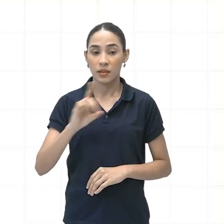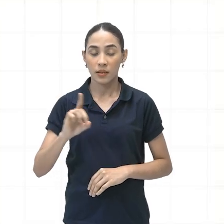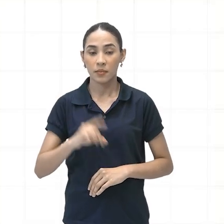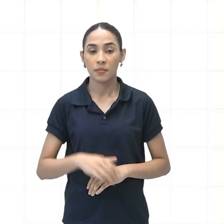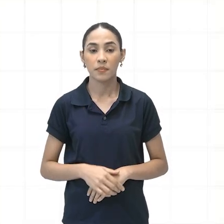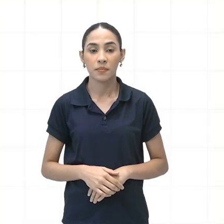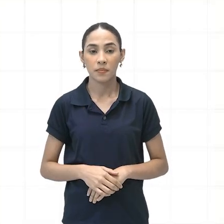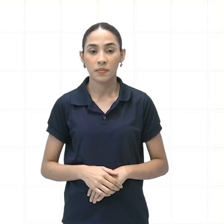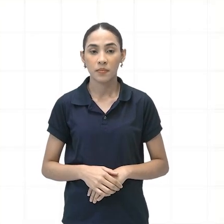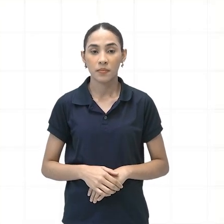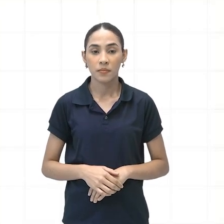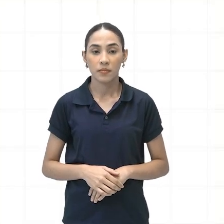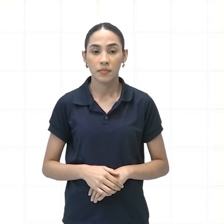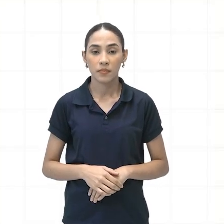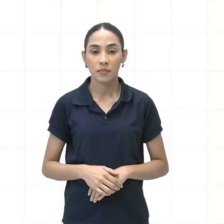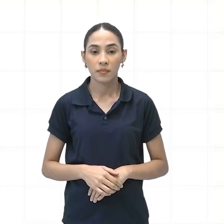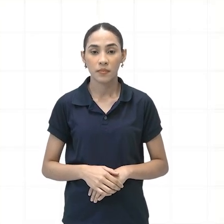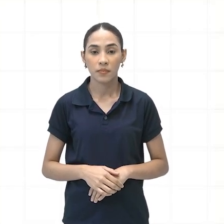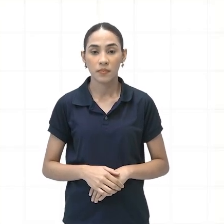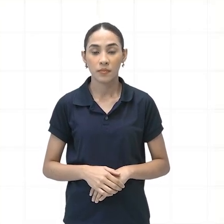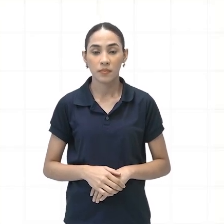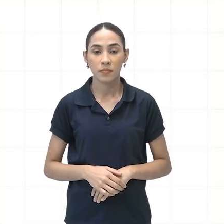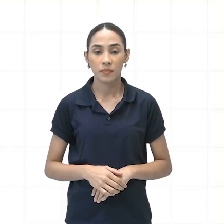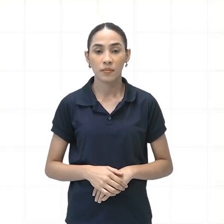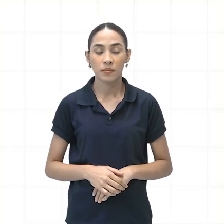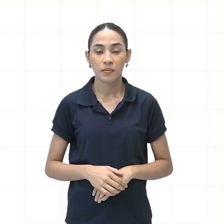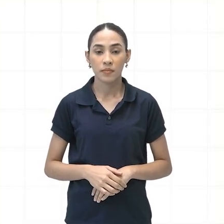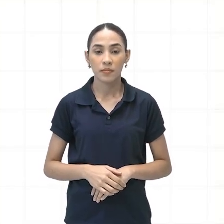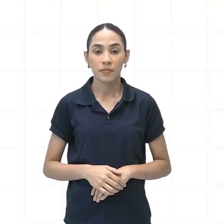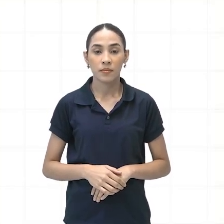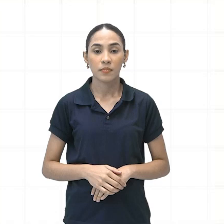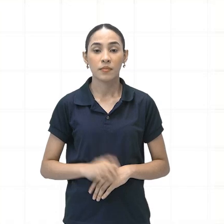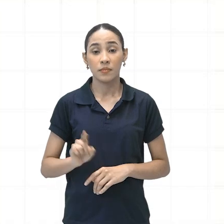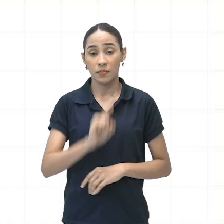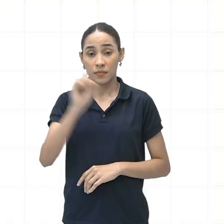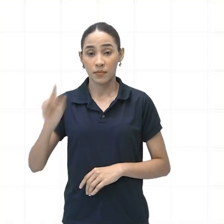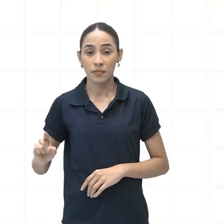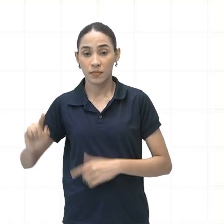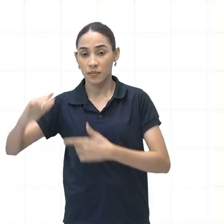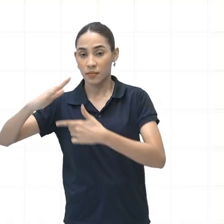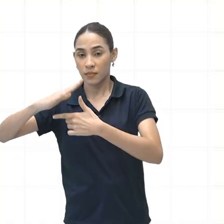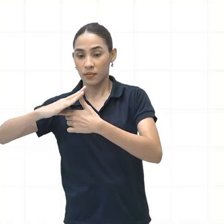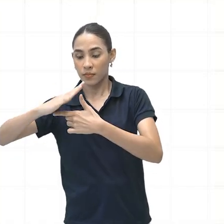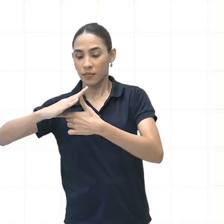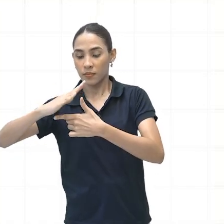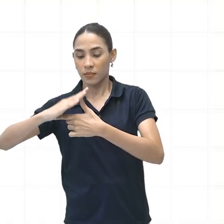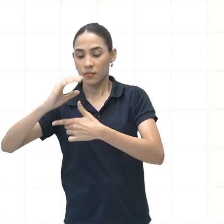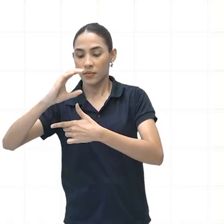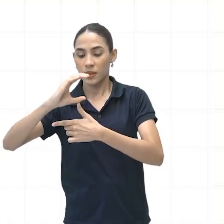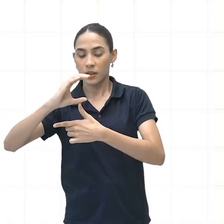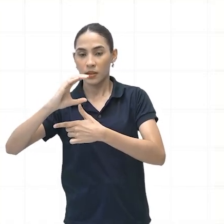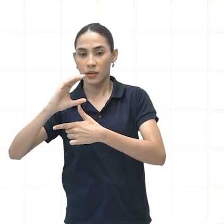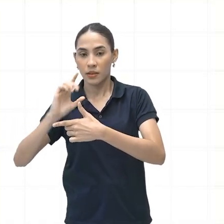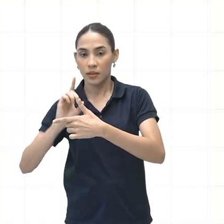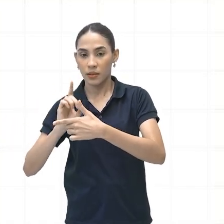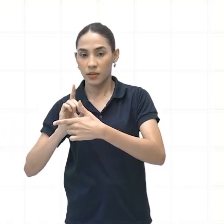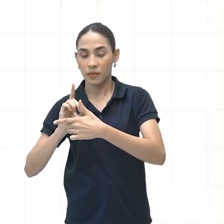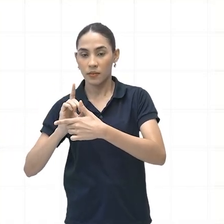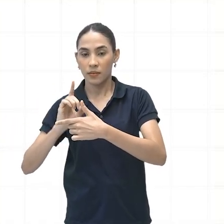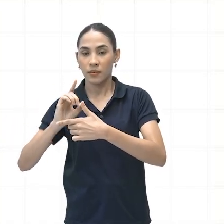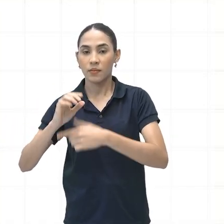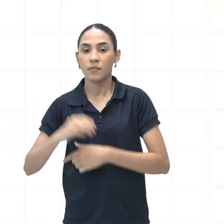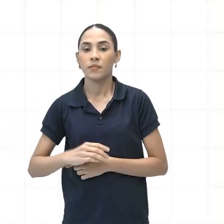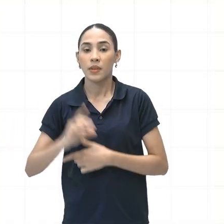CD, então vamos lá, está para CD, que é este lado, que é a altura do bastão. E aí, como é